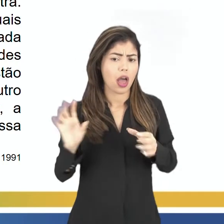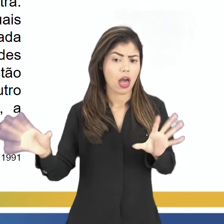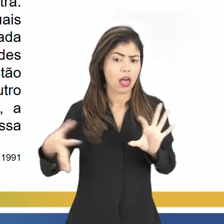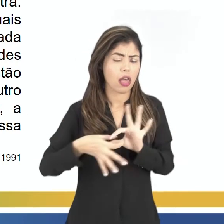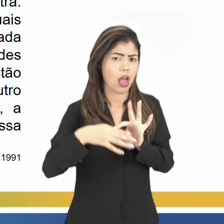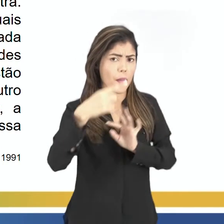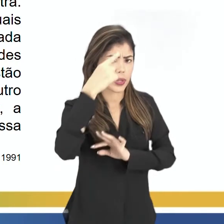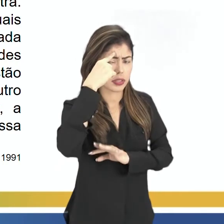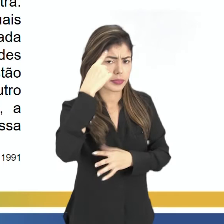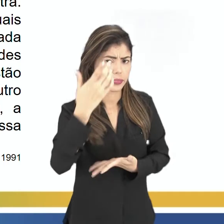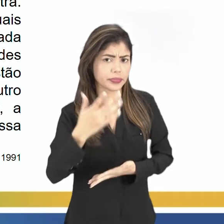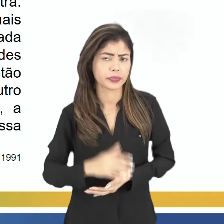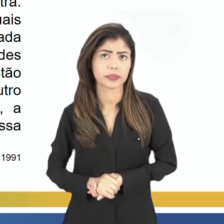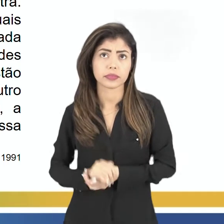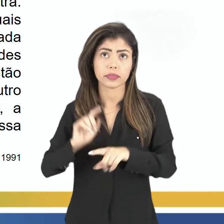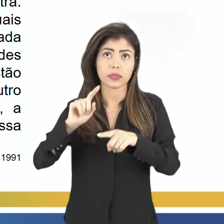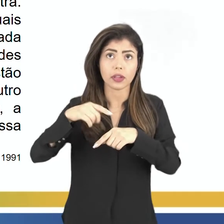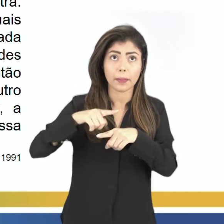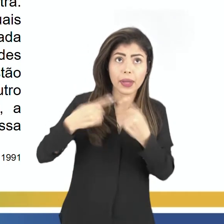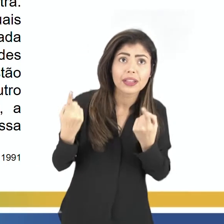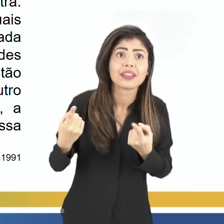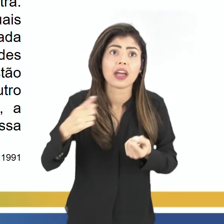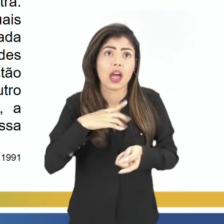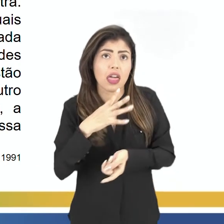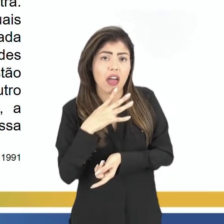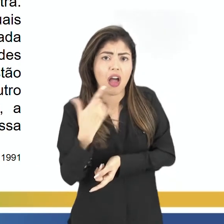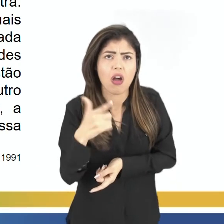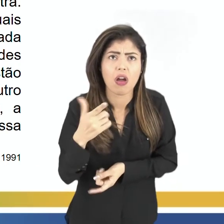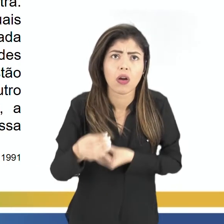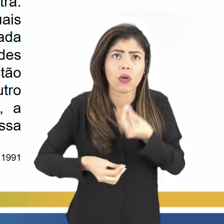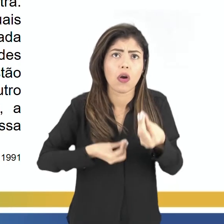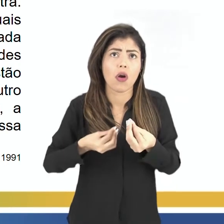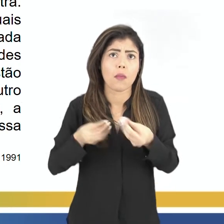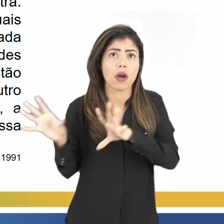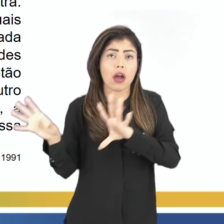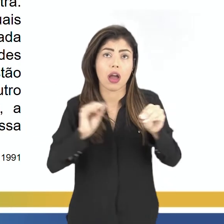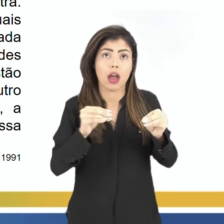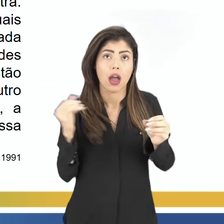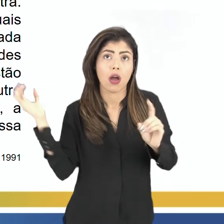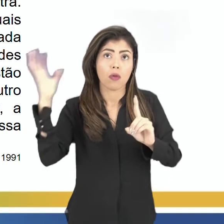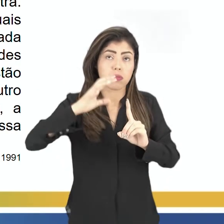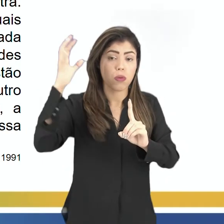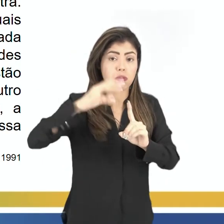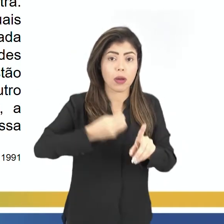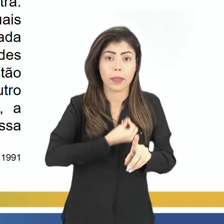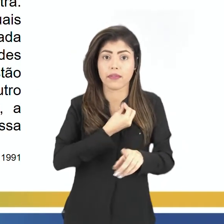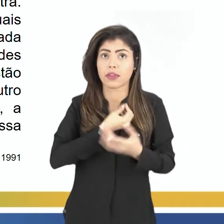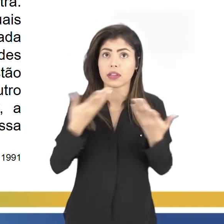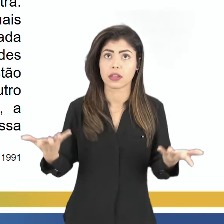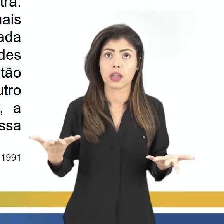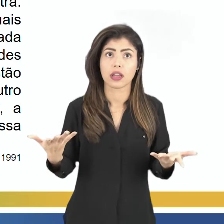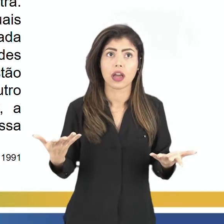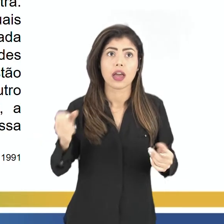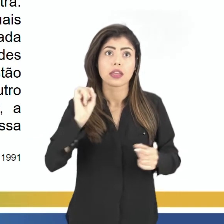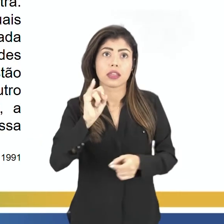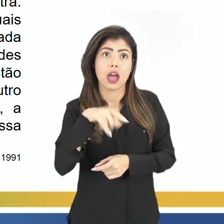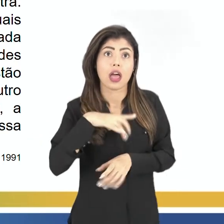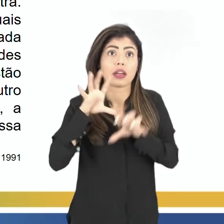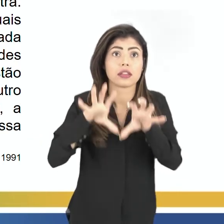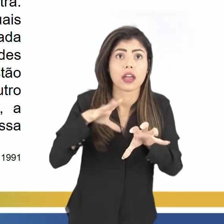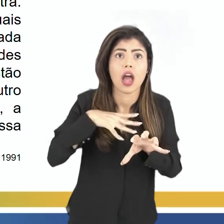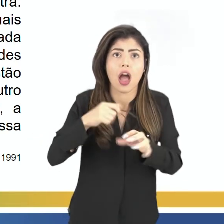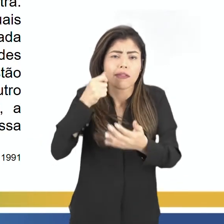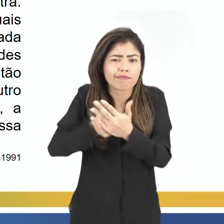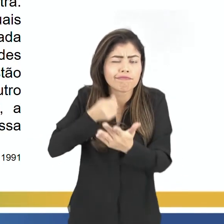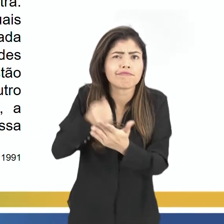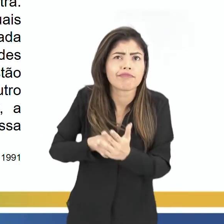ligando o raciocínio. Mas se não terá o conhecimento, porventura, grande influência sobre essa vida, se assim é,